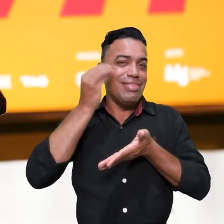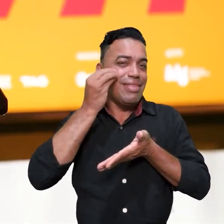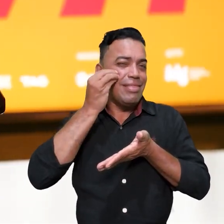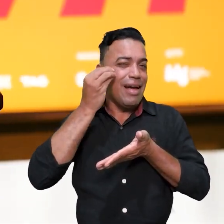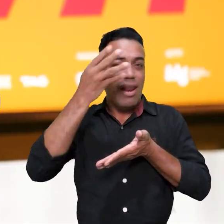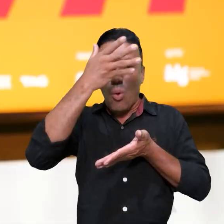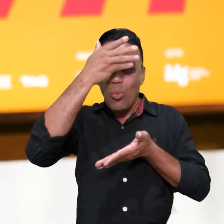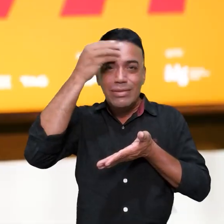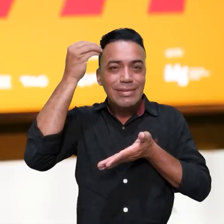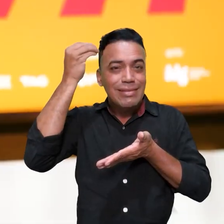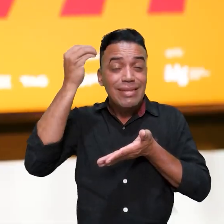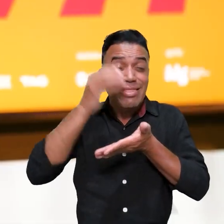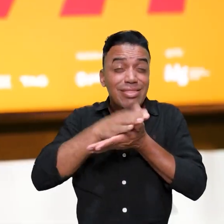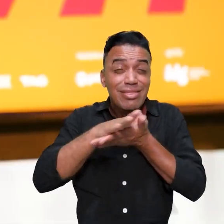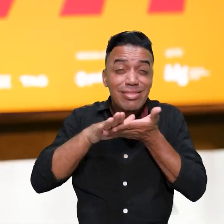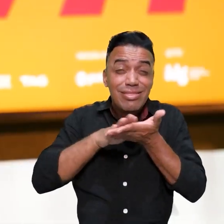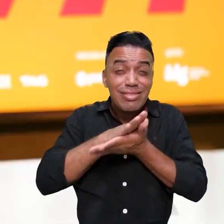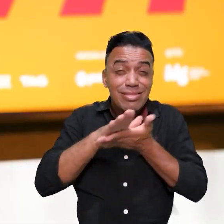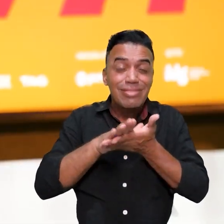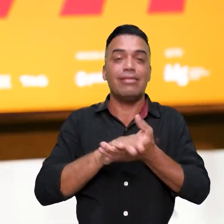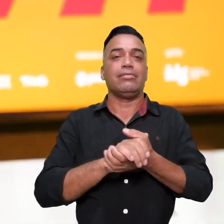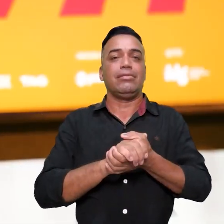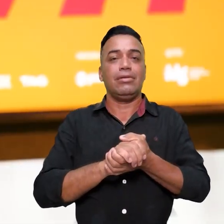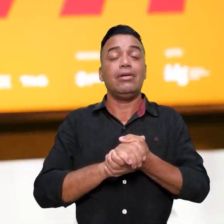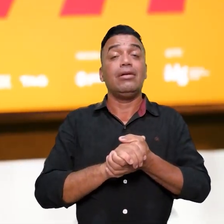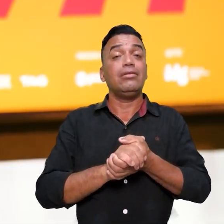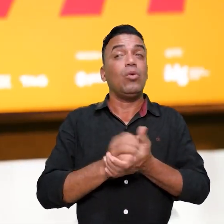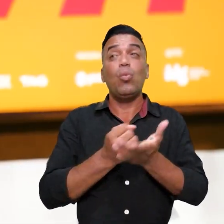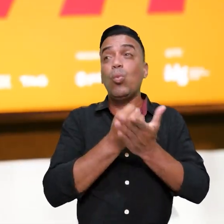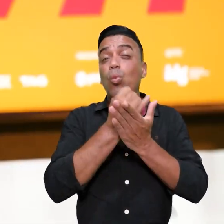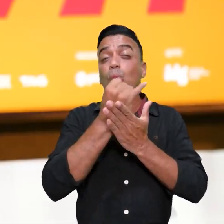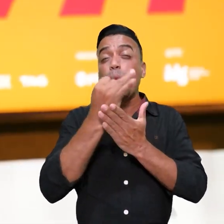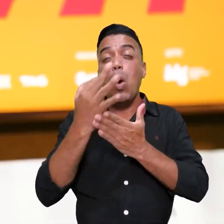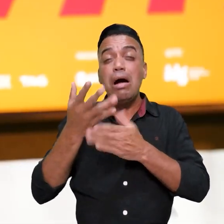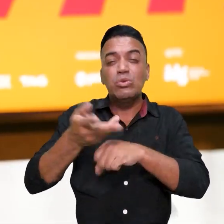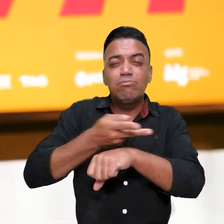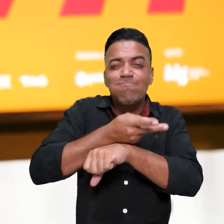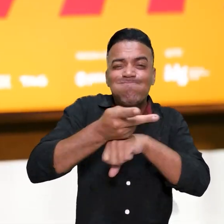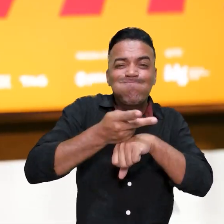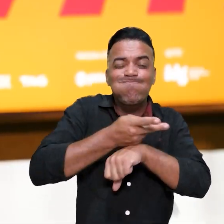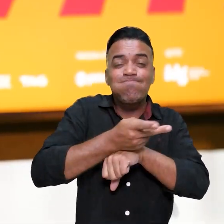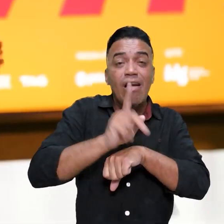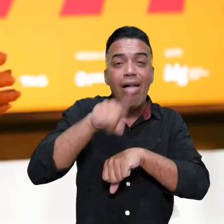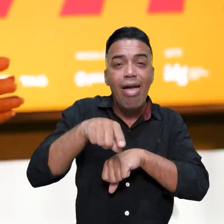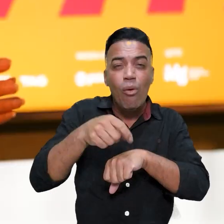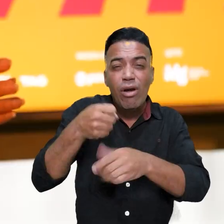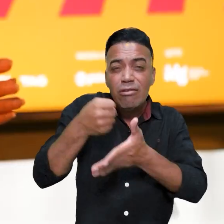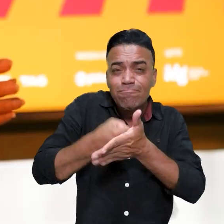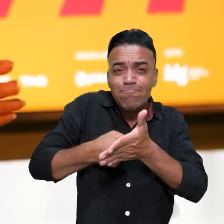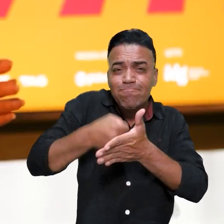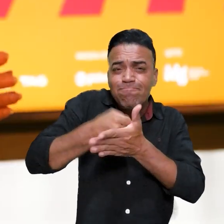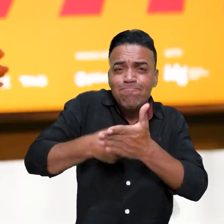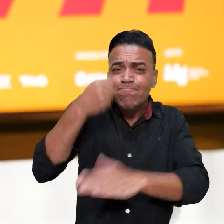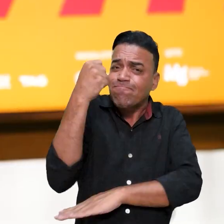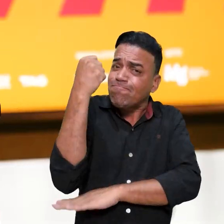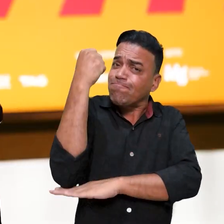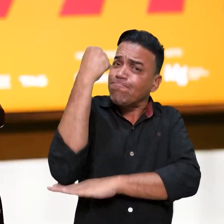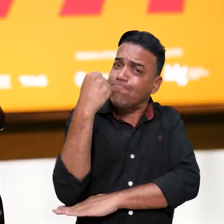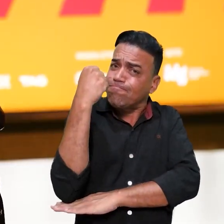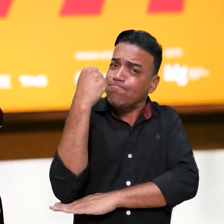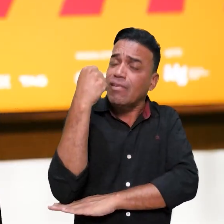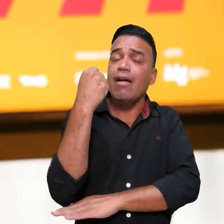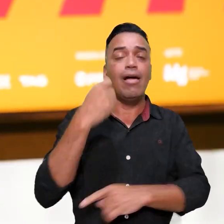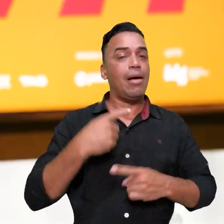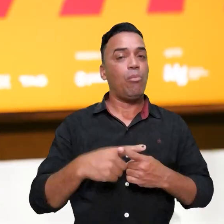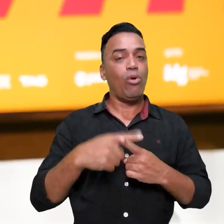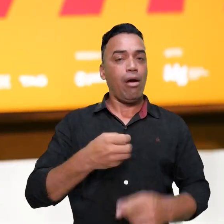esquecer nada, mas o quanto essa busca é uma busca de resistência. Por quê?